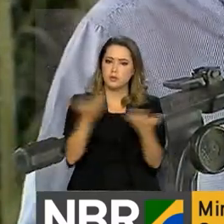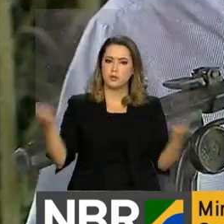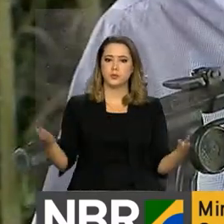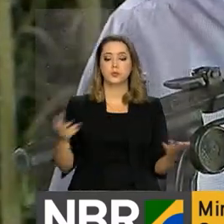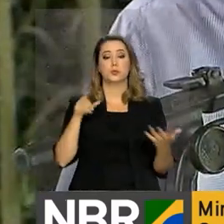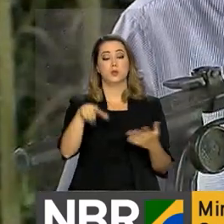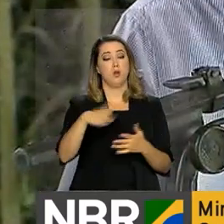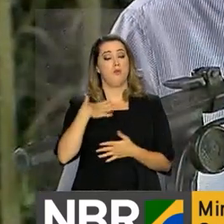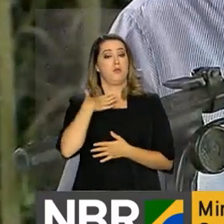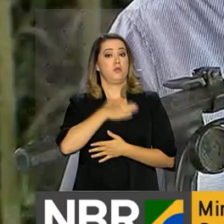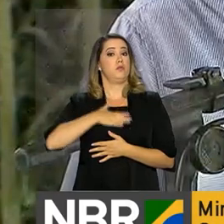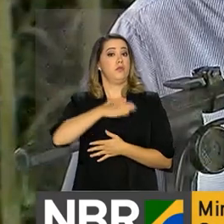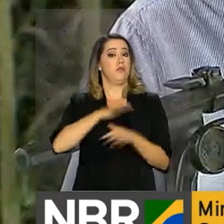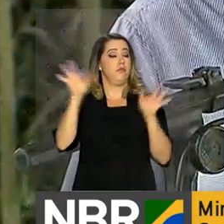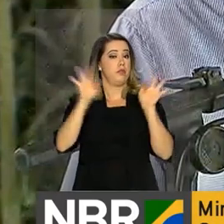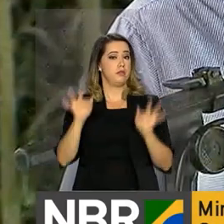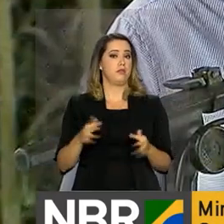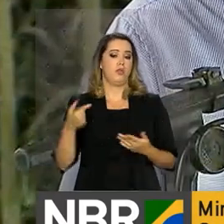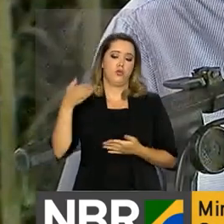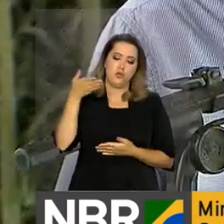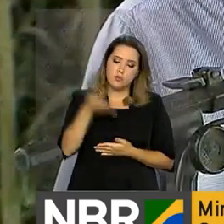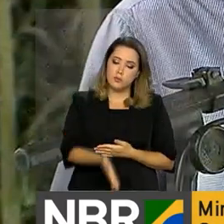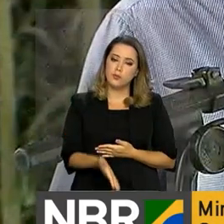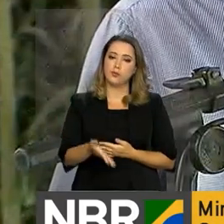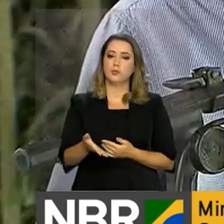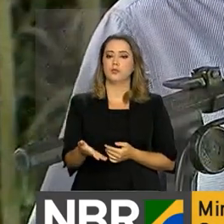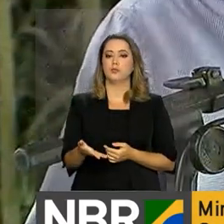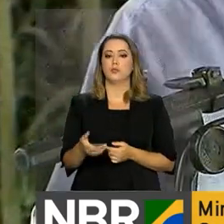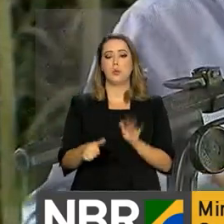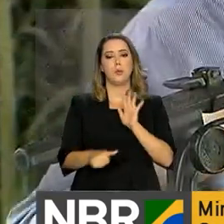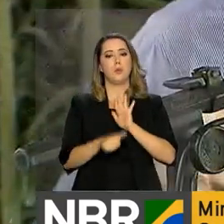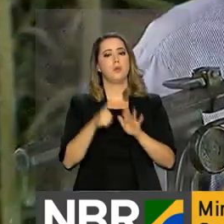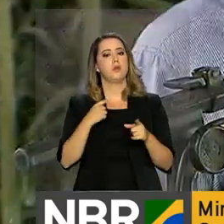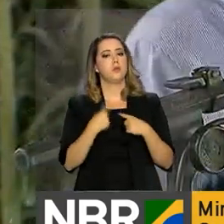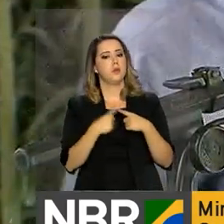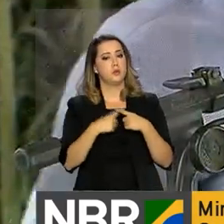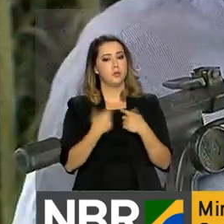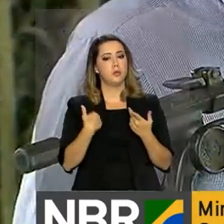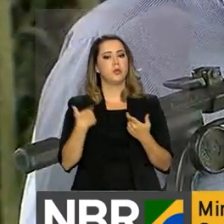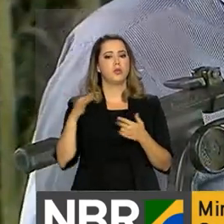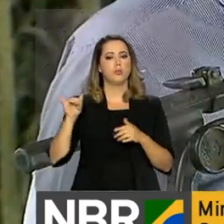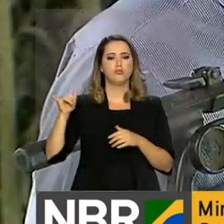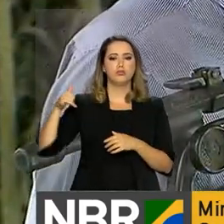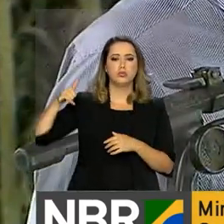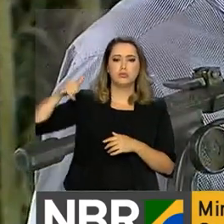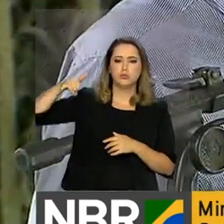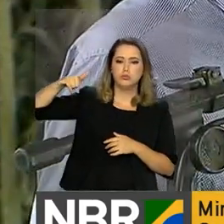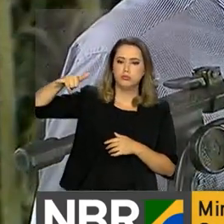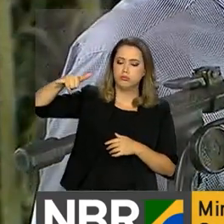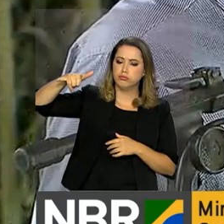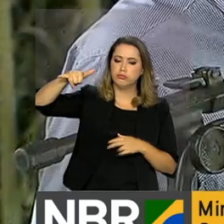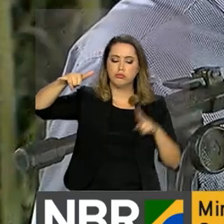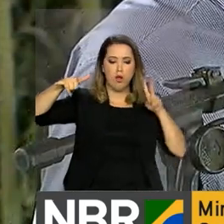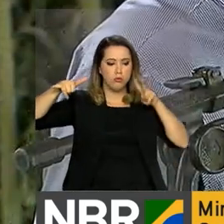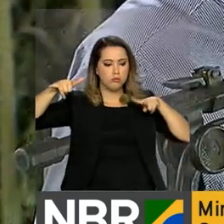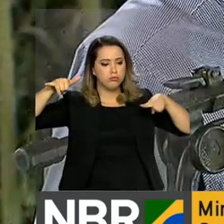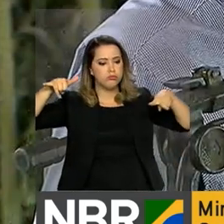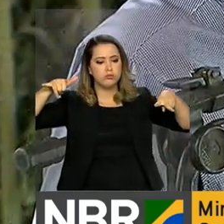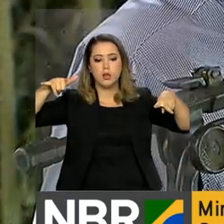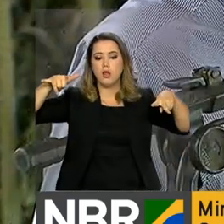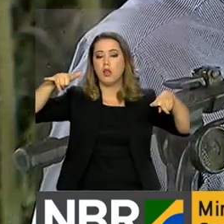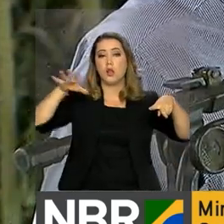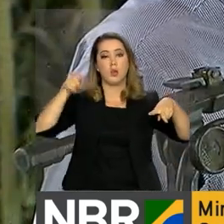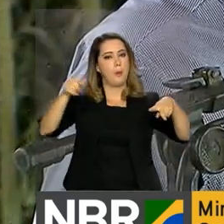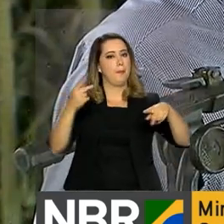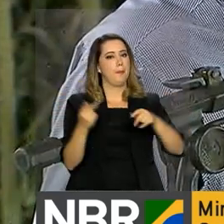da satisfação que tenho por estar aqui. Primeiro, por ter sobrevoado mais uma vez o Pantanal. Segundo, por estar